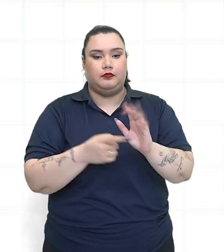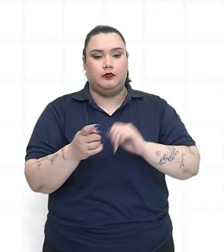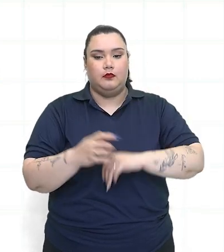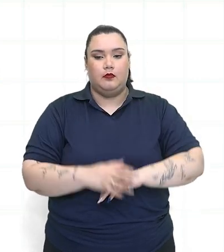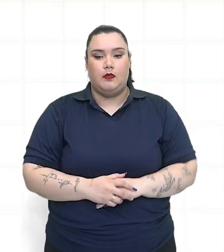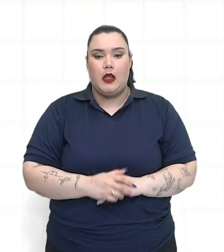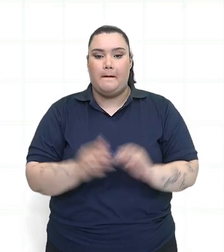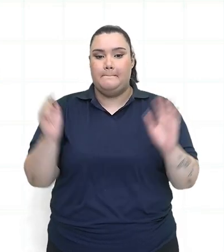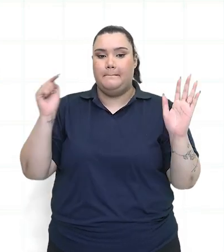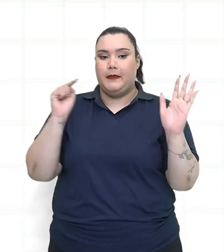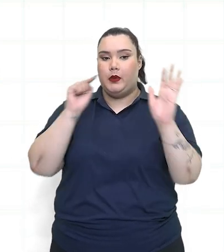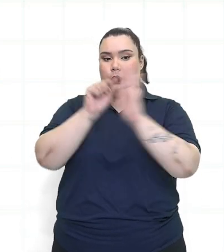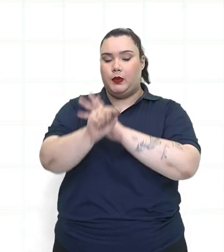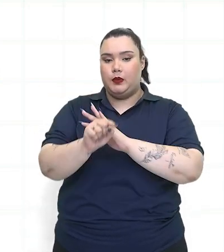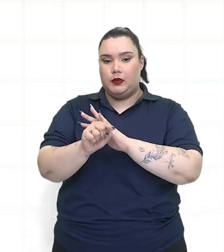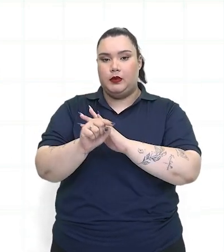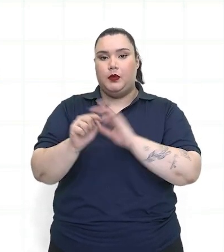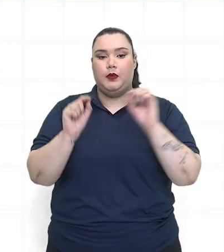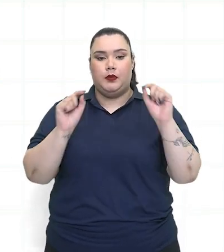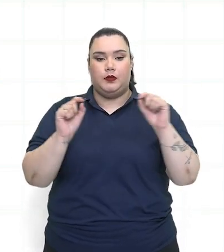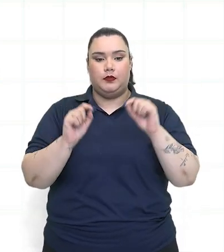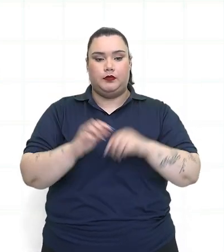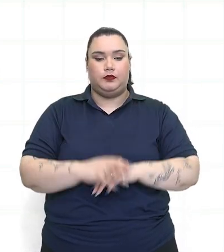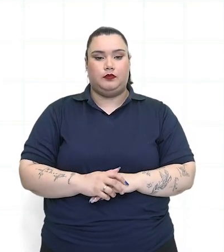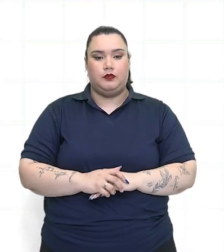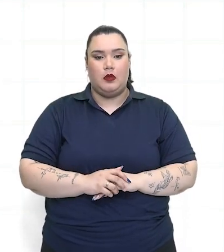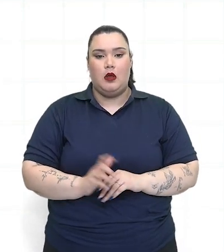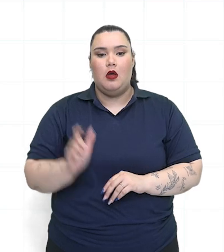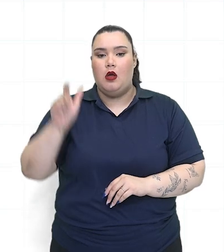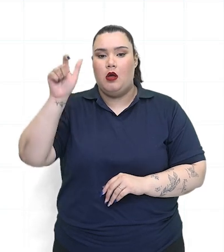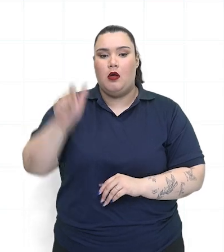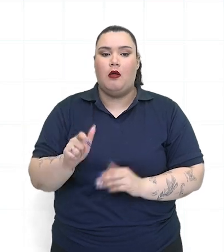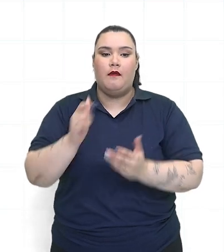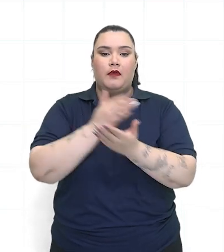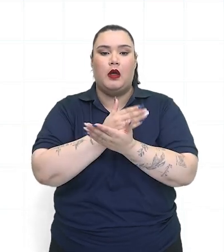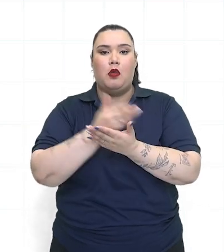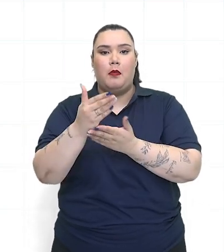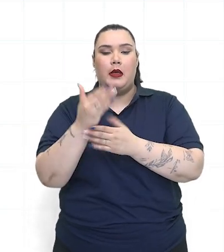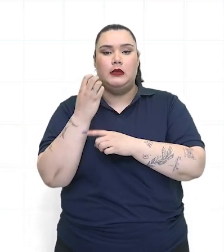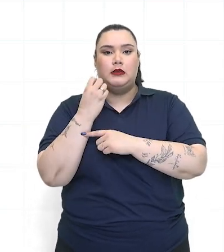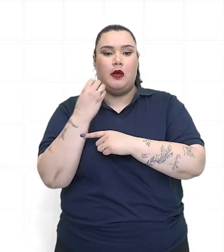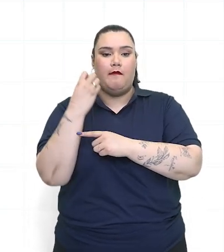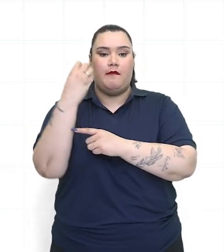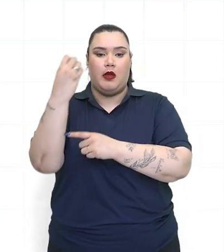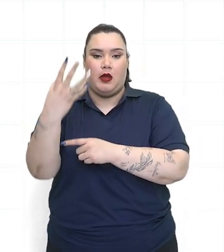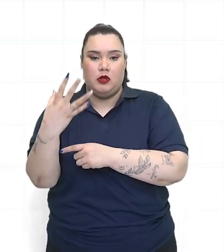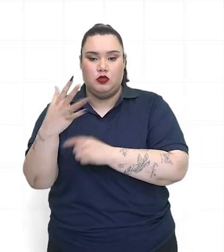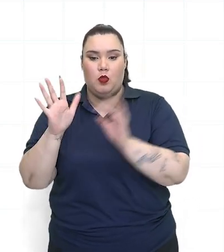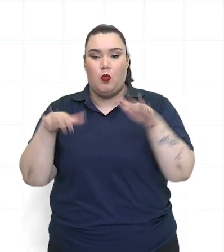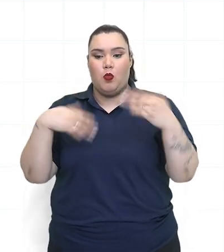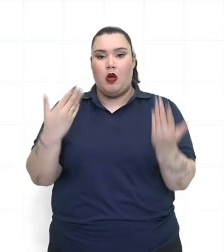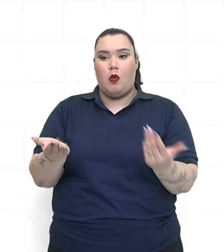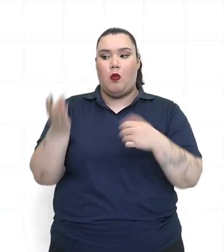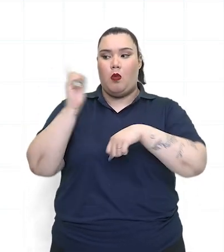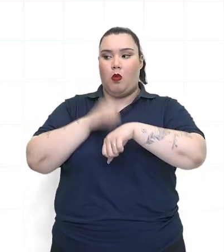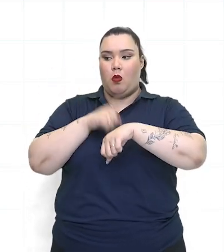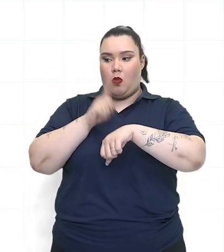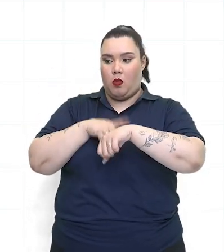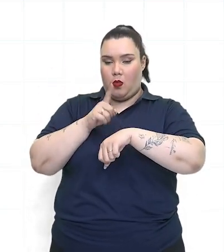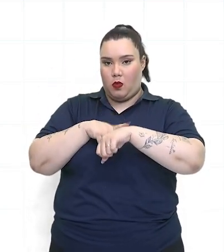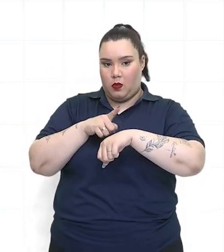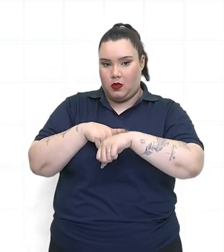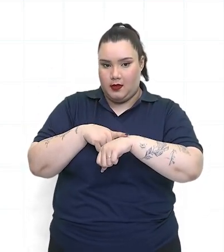A pergunta que eu vou colocar para você é: o passageiro vai iniciar a viagem. Quando é que ele vai iniciar